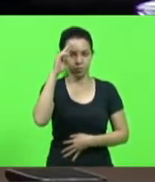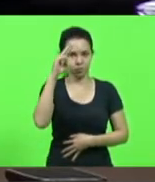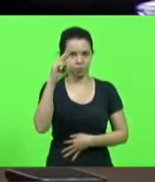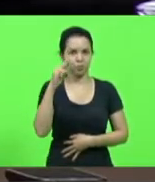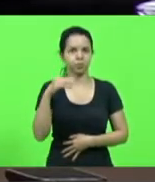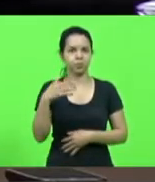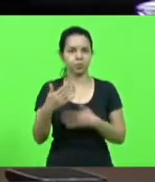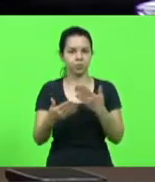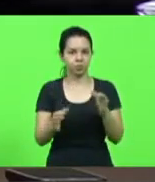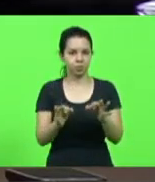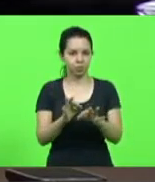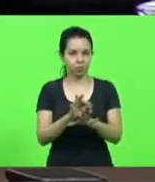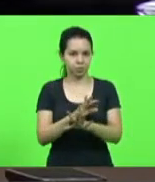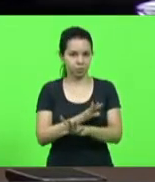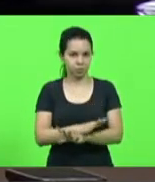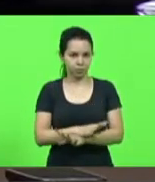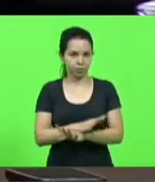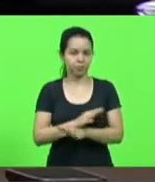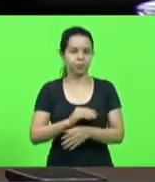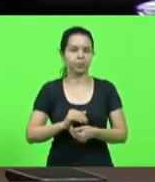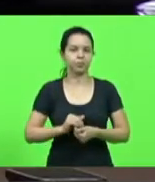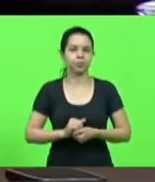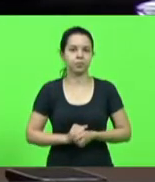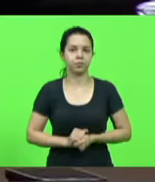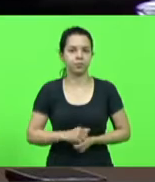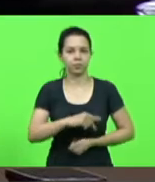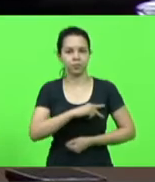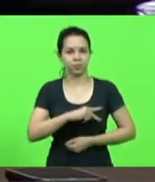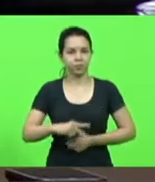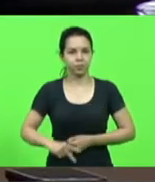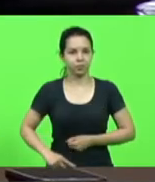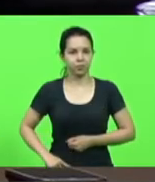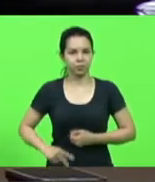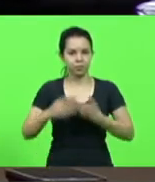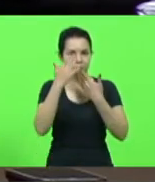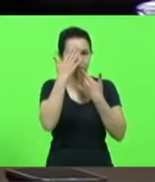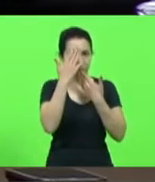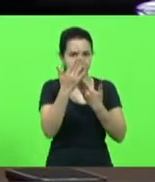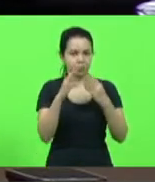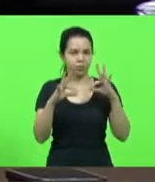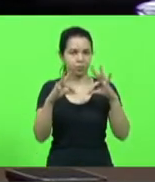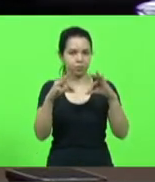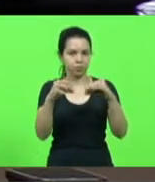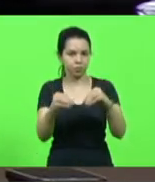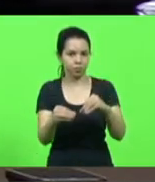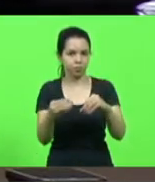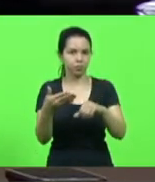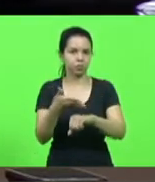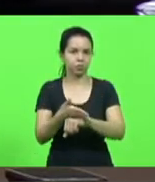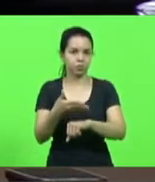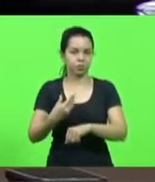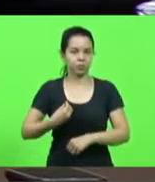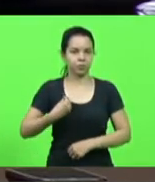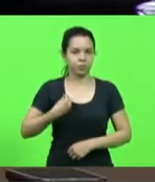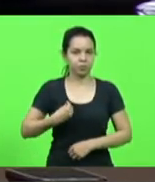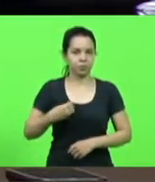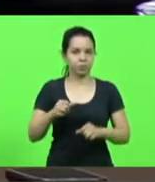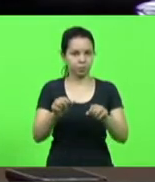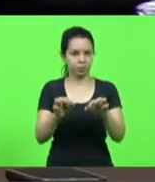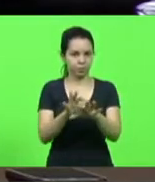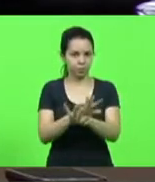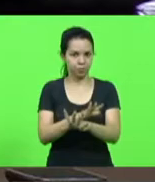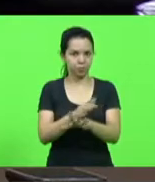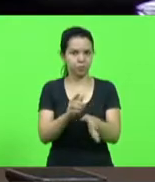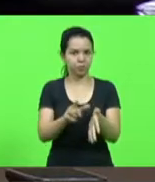após terceiro pronunciamento, o senhor presidente agradeceu a todos pela presença e, antes de encerrar a presente sessão, houve